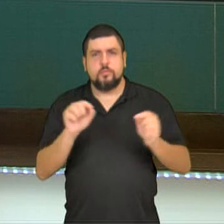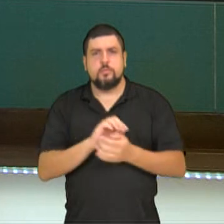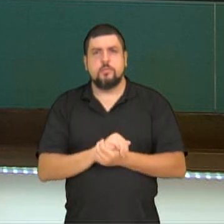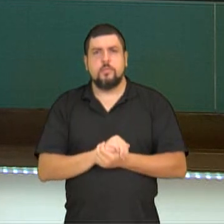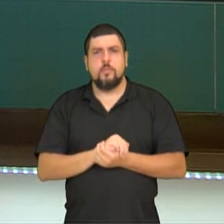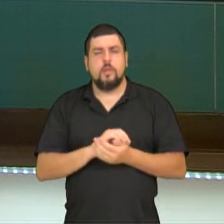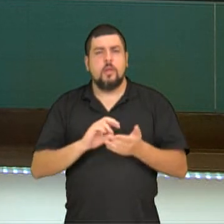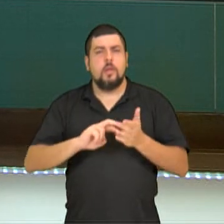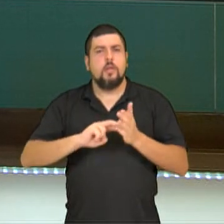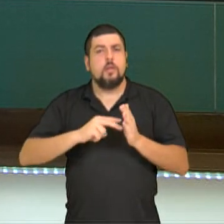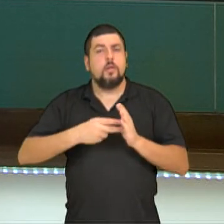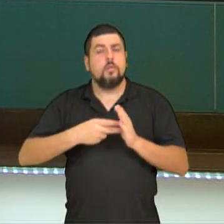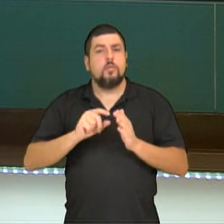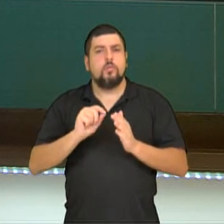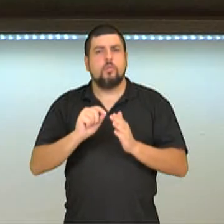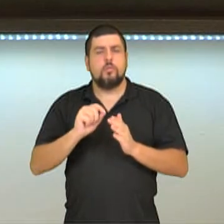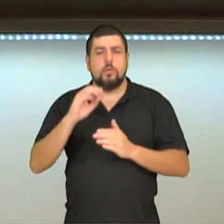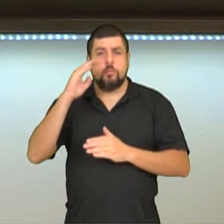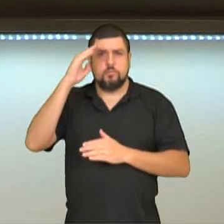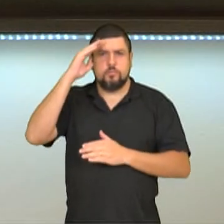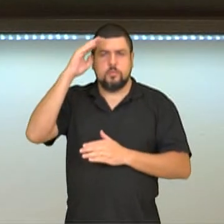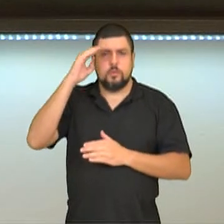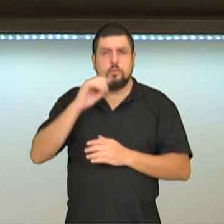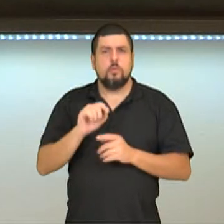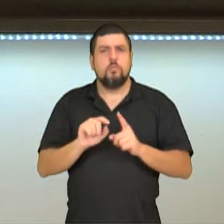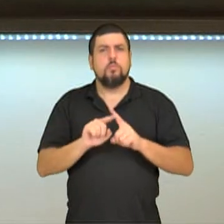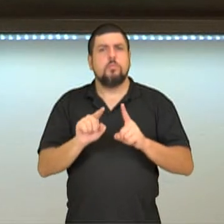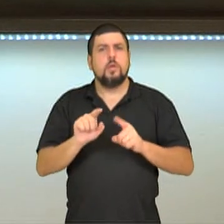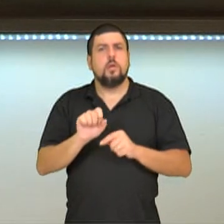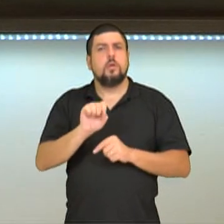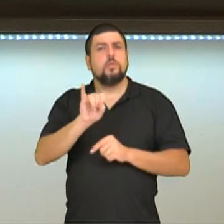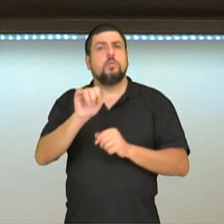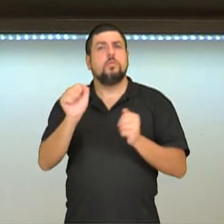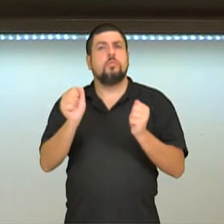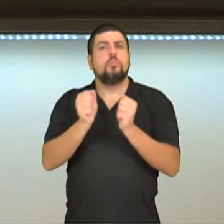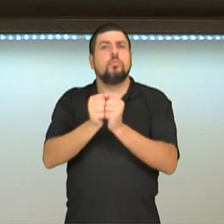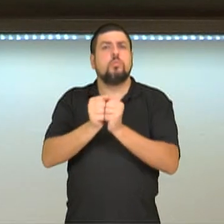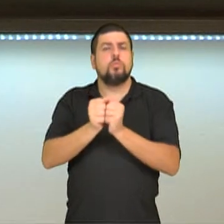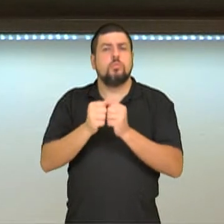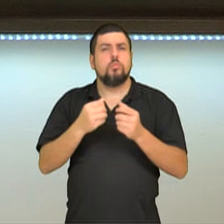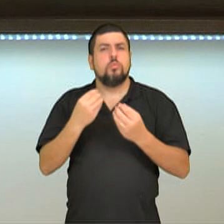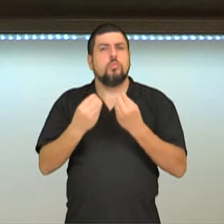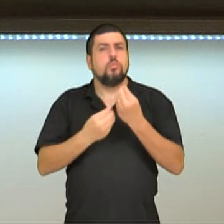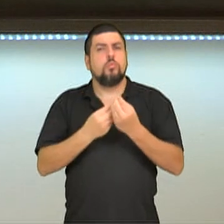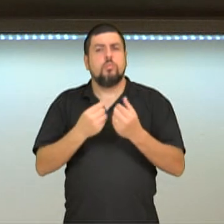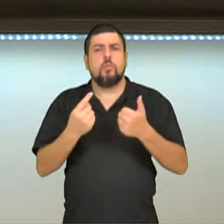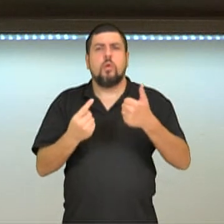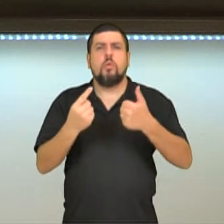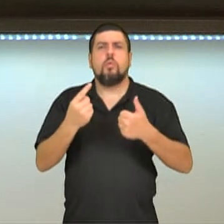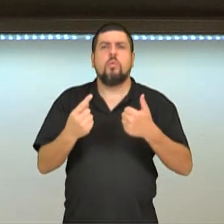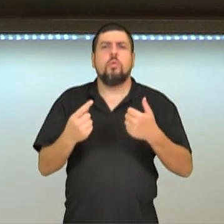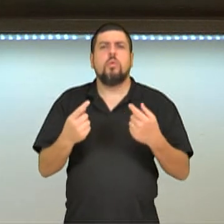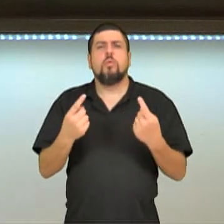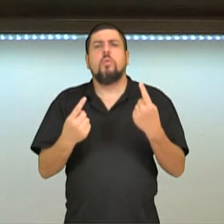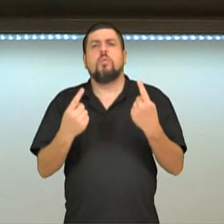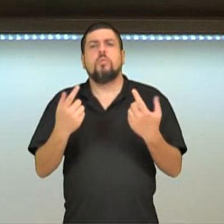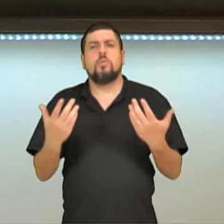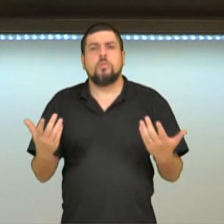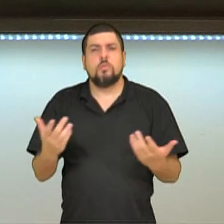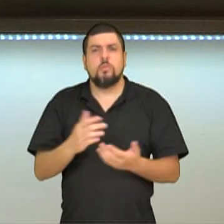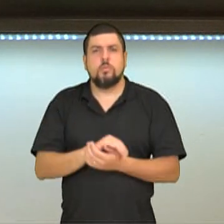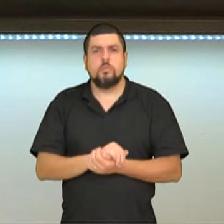quê? Prioridade. E agora, se eles estão misturados, quem vai ser prioridade? Parênteses ou colchetes? É o que a gente vai ver nesse